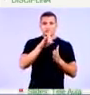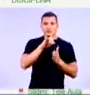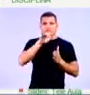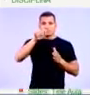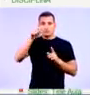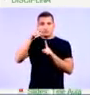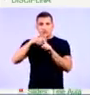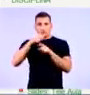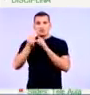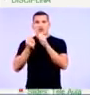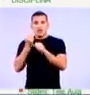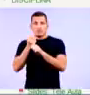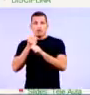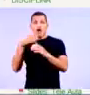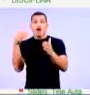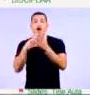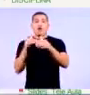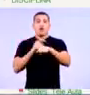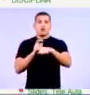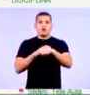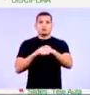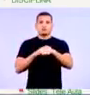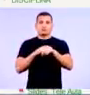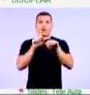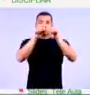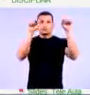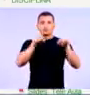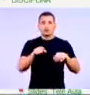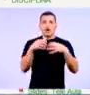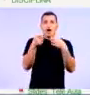o horário, até que horário o sistema aceita. No caso,